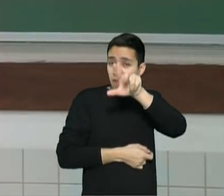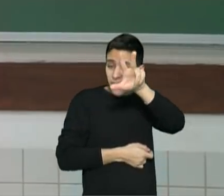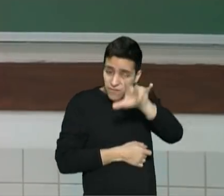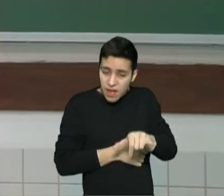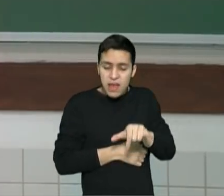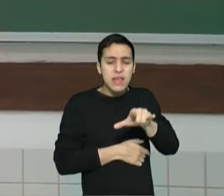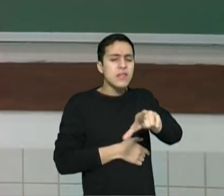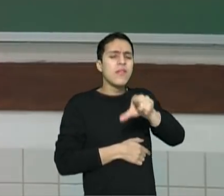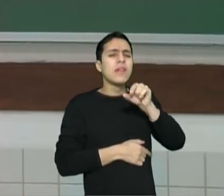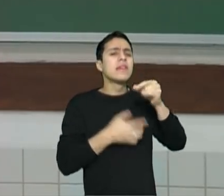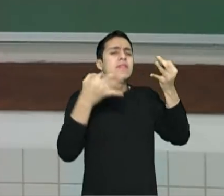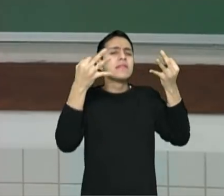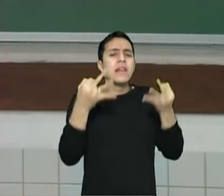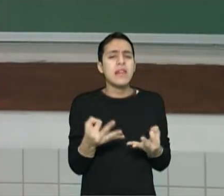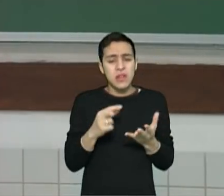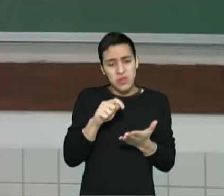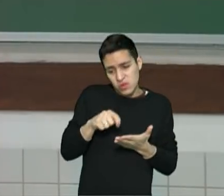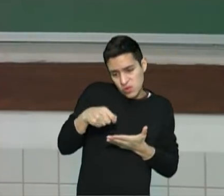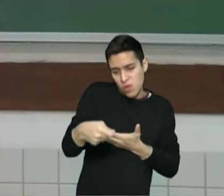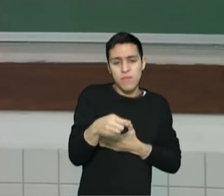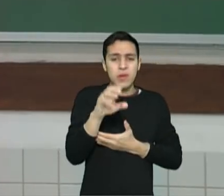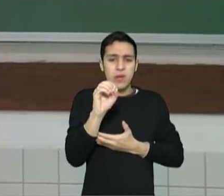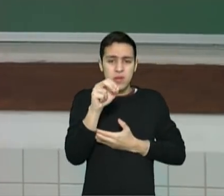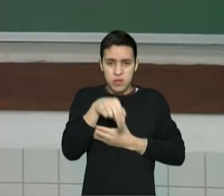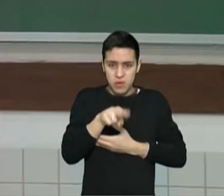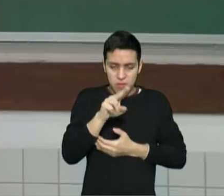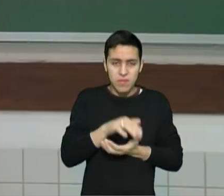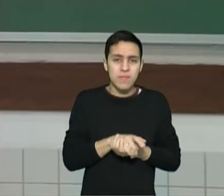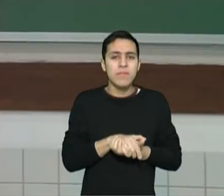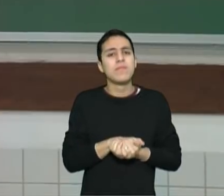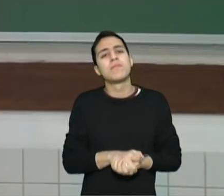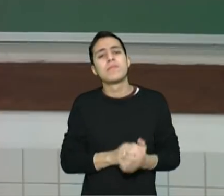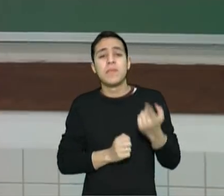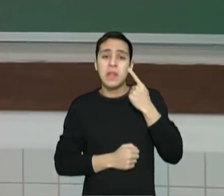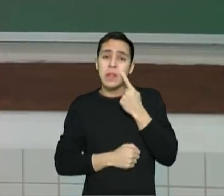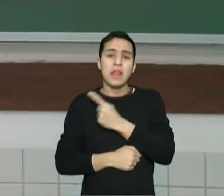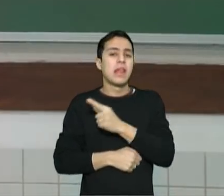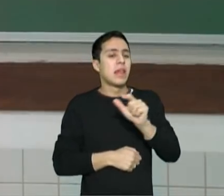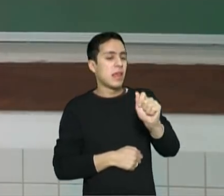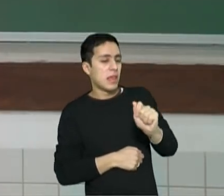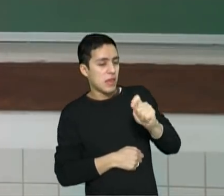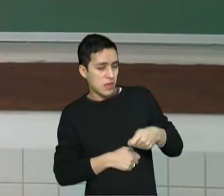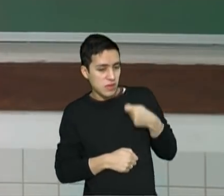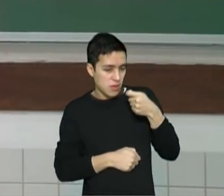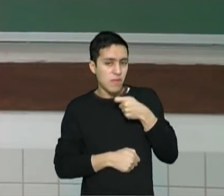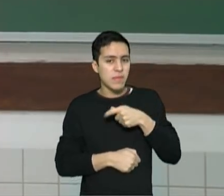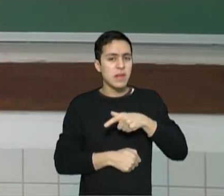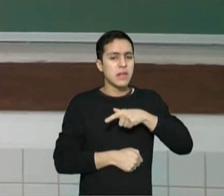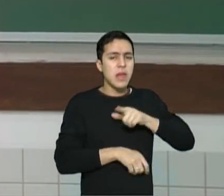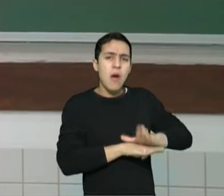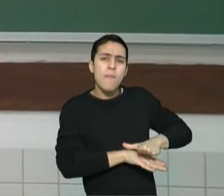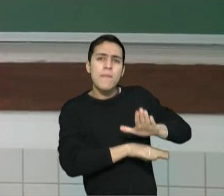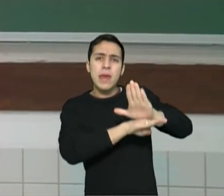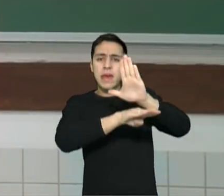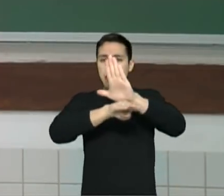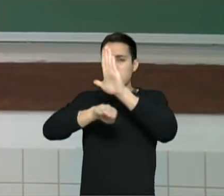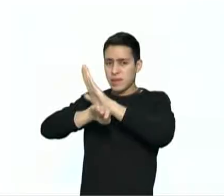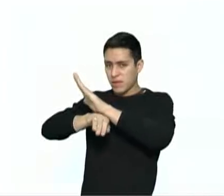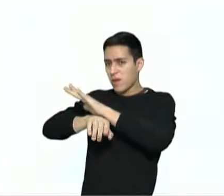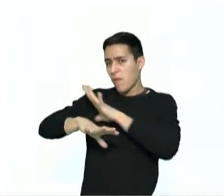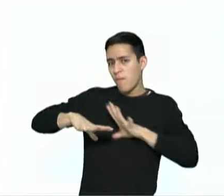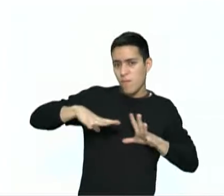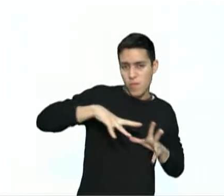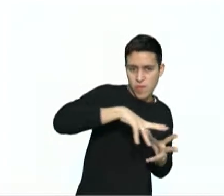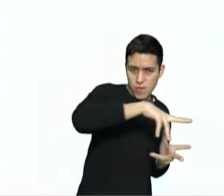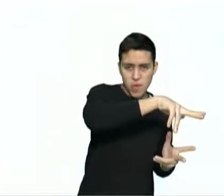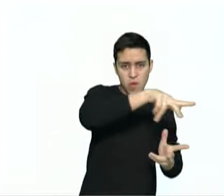alternativa correta no que diz respeito à ONU. Na letra A vai falar sobre cooperação mundial